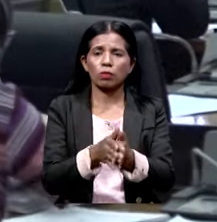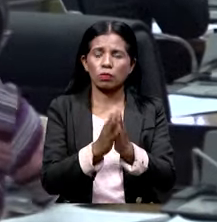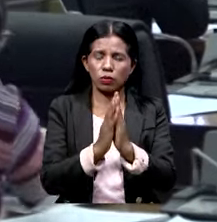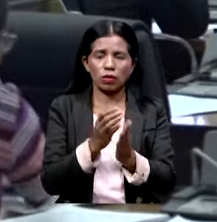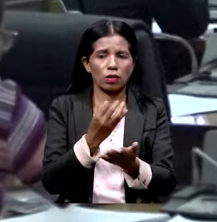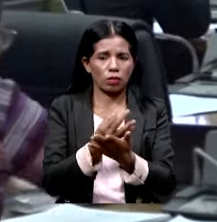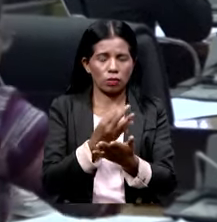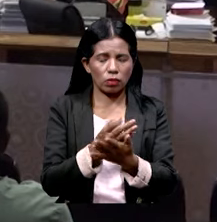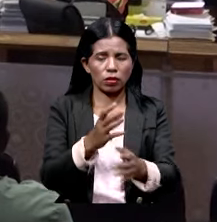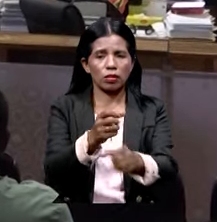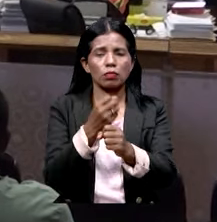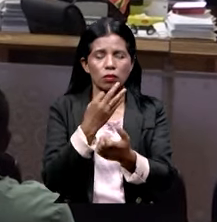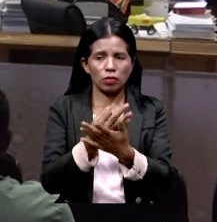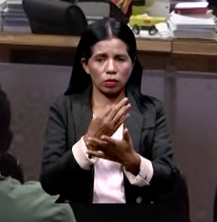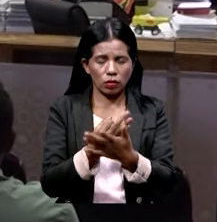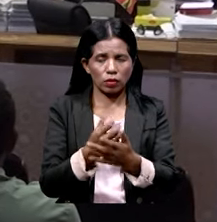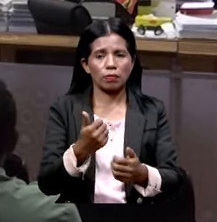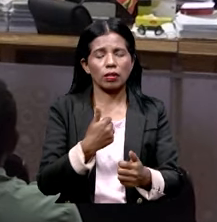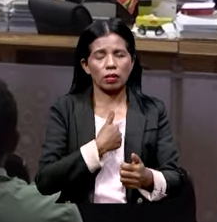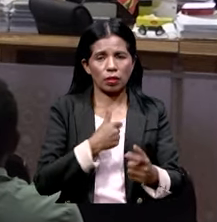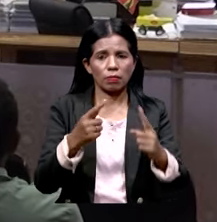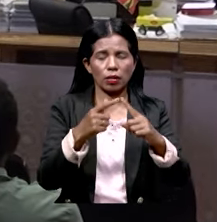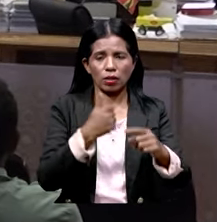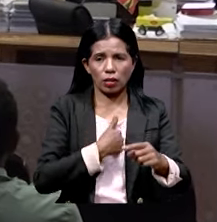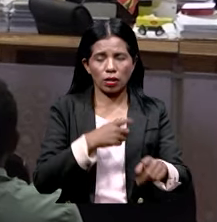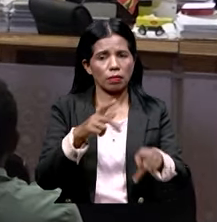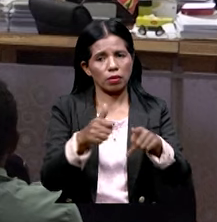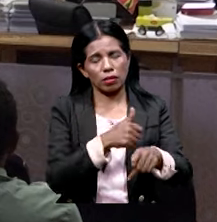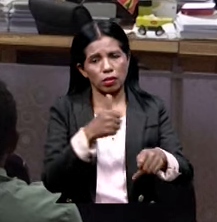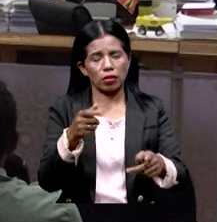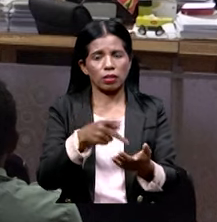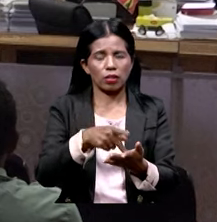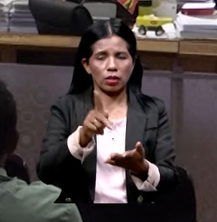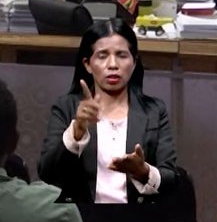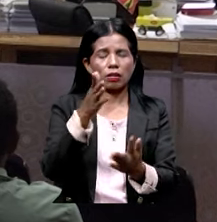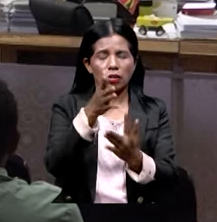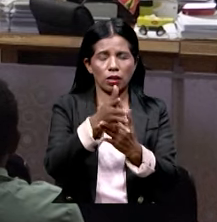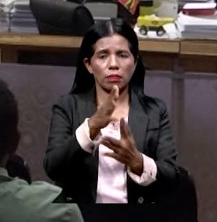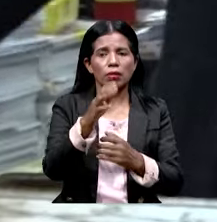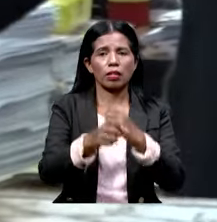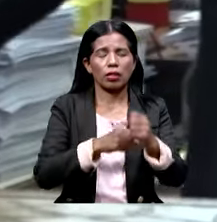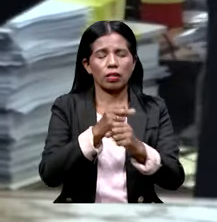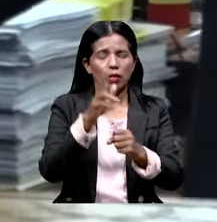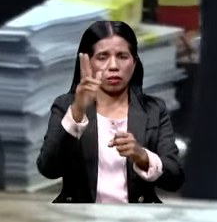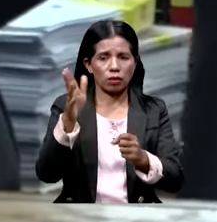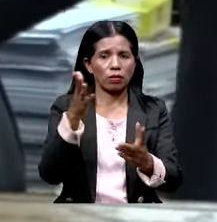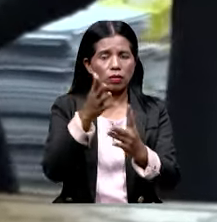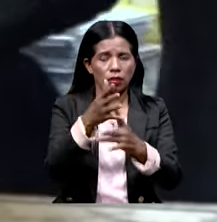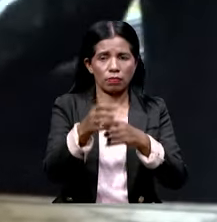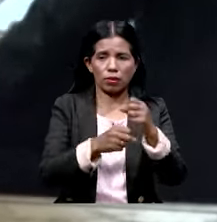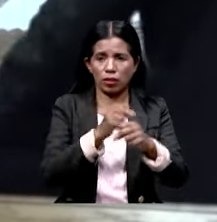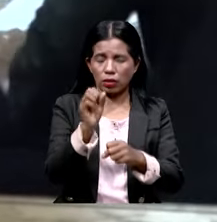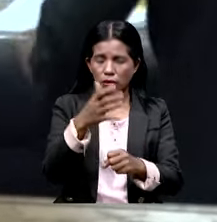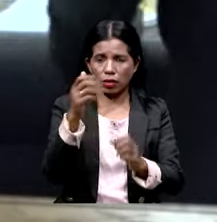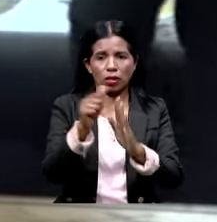casimo vantagem Roma, baniaan ka Marcelo, se retan pena prisão Tinantolo, to Tinang San Luis em Lima, no artigo Atos Rua